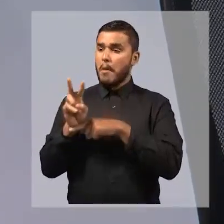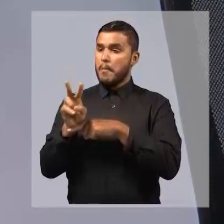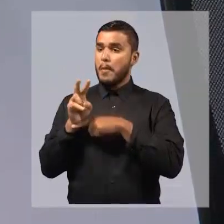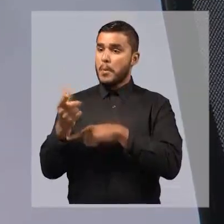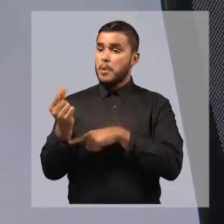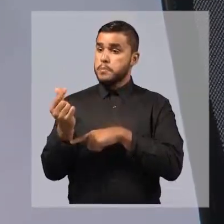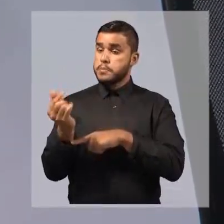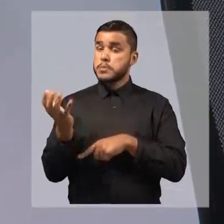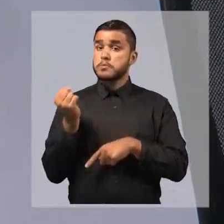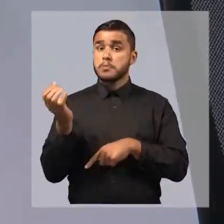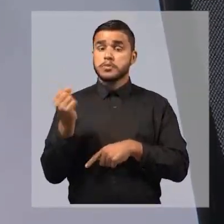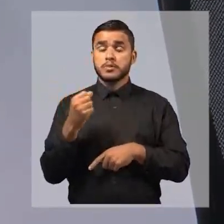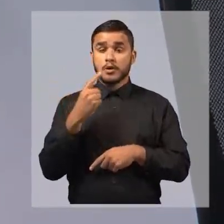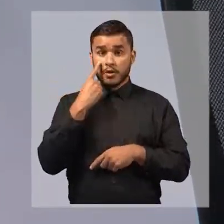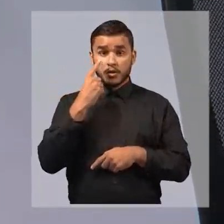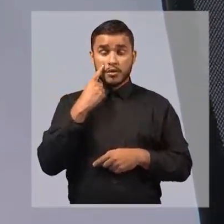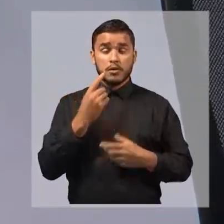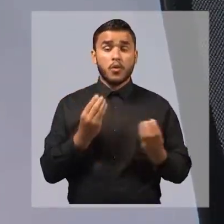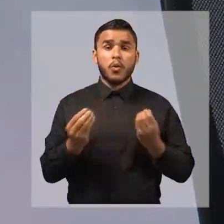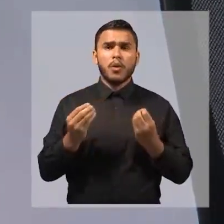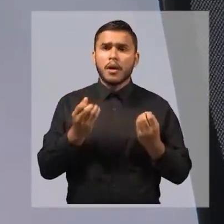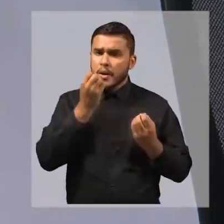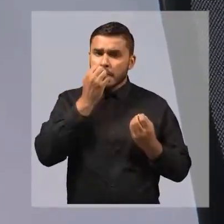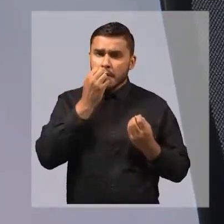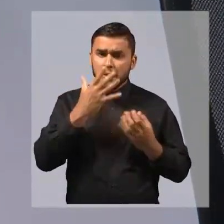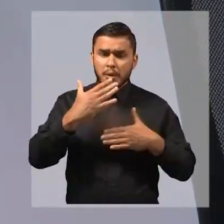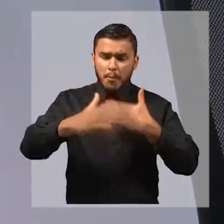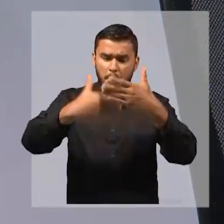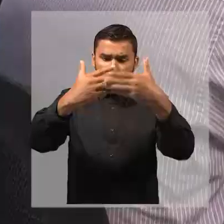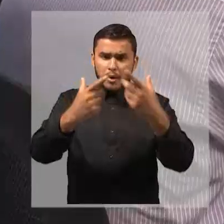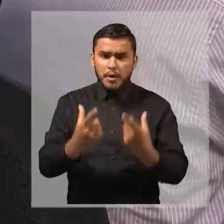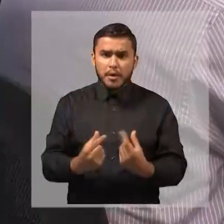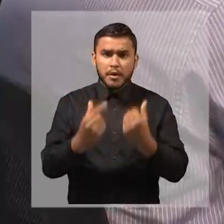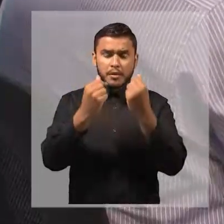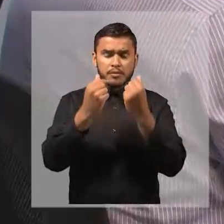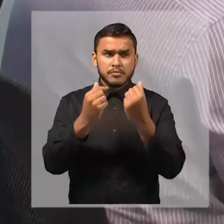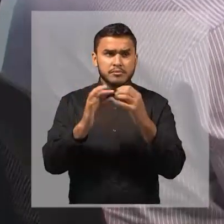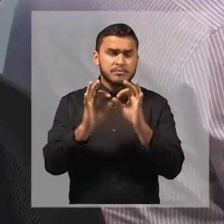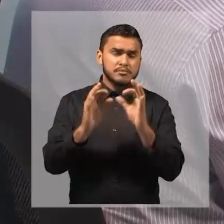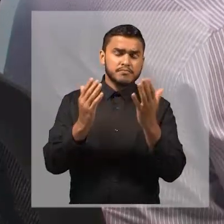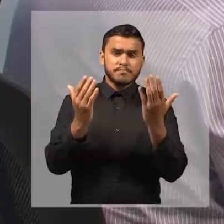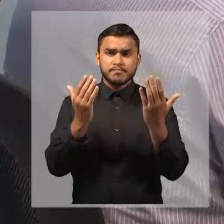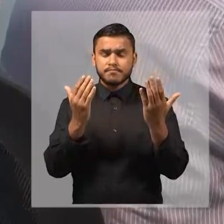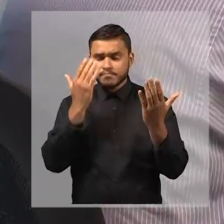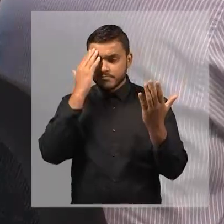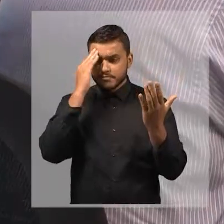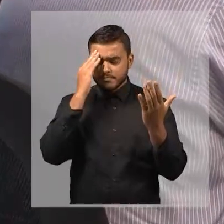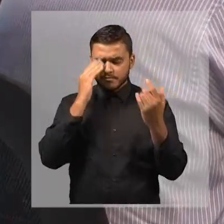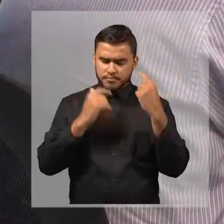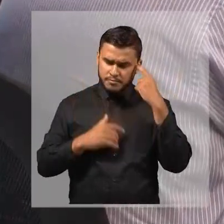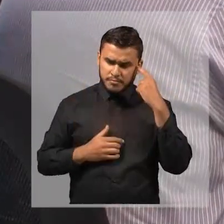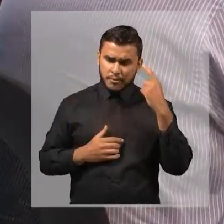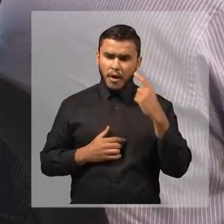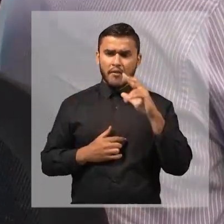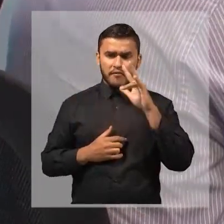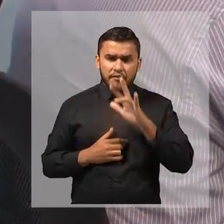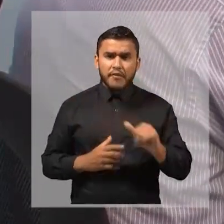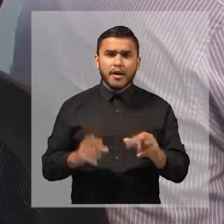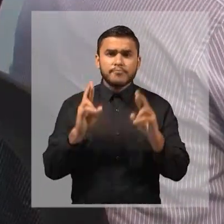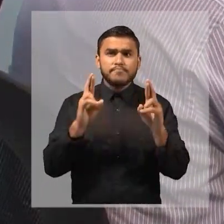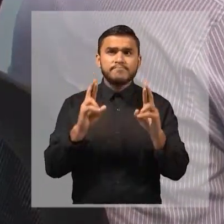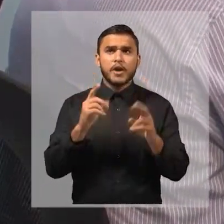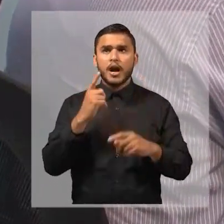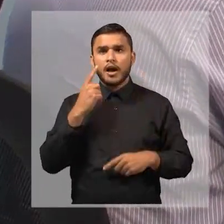gerar mais lucro do banco através de empréstimo, isso, aquilo, outro. Até onde isso geraria benefício para o crescimento da economia é duvidoso. Né? Se